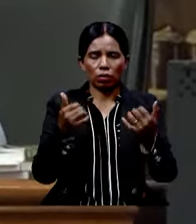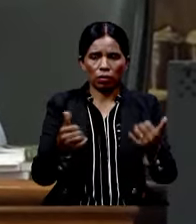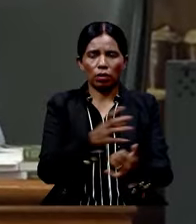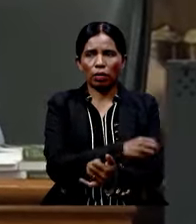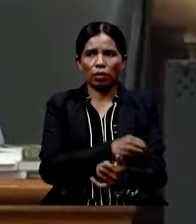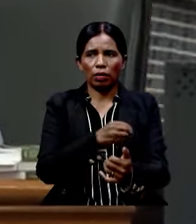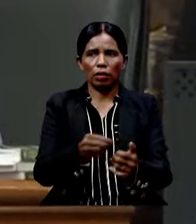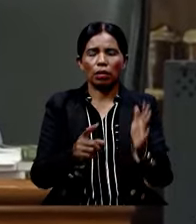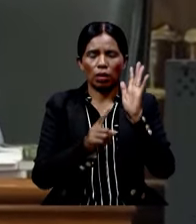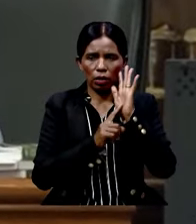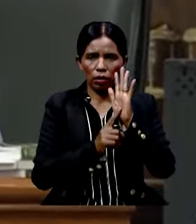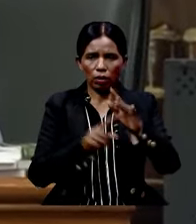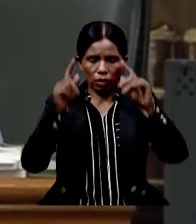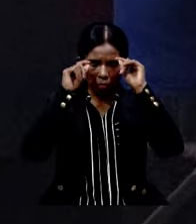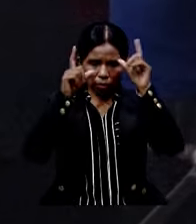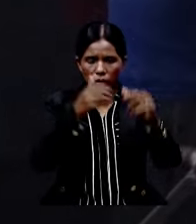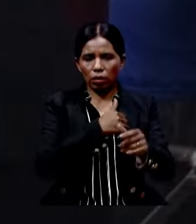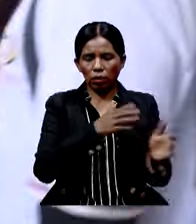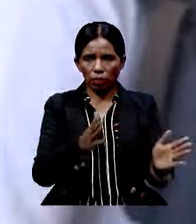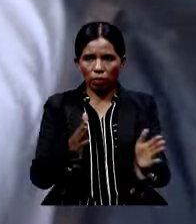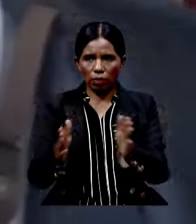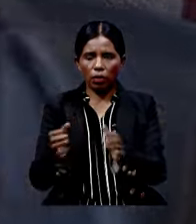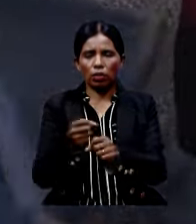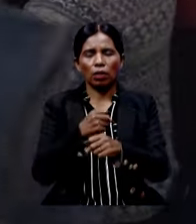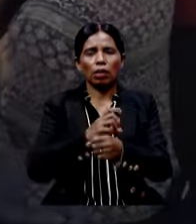ne atu du katak Timor Leste sedap preparado atu halo